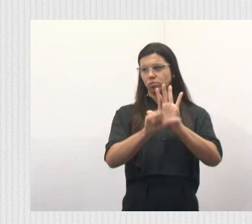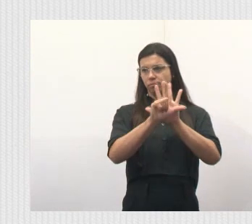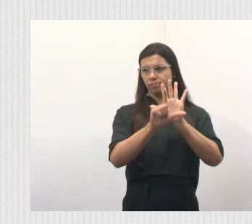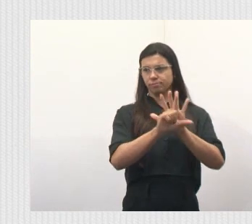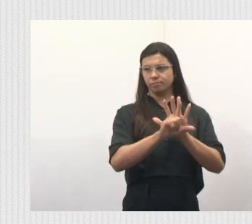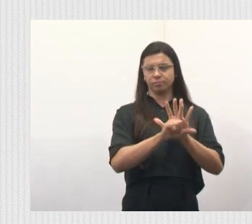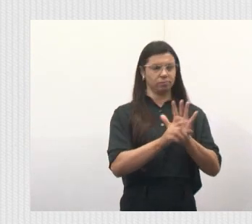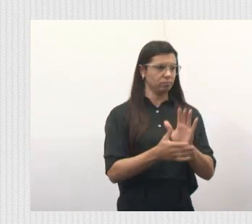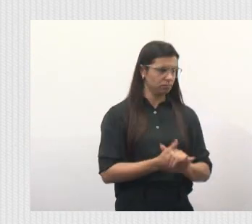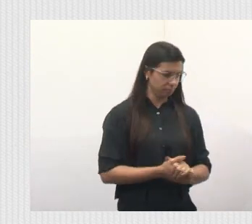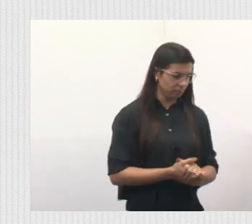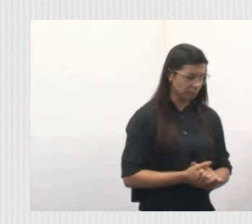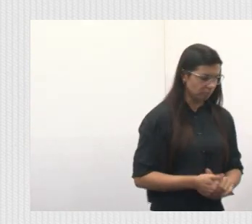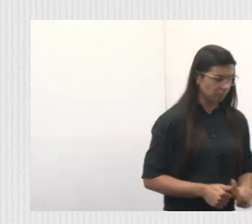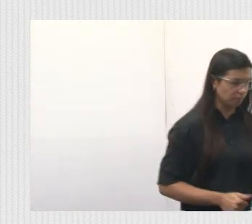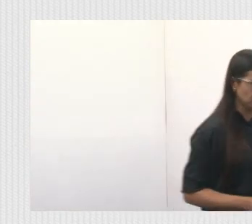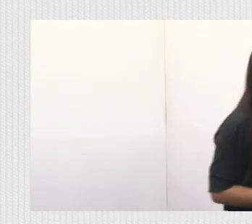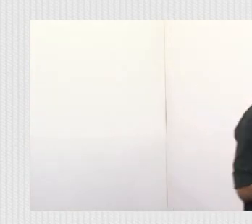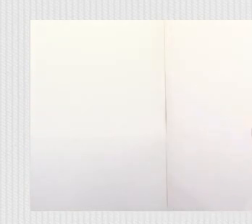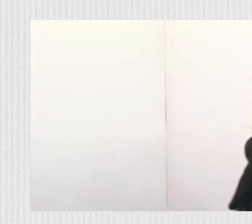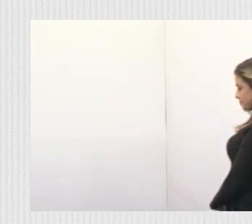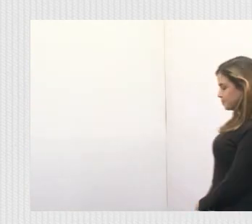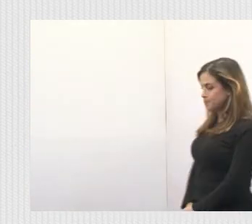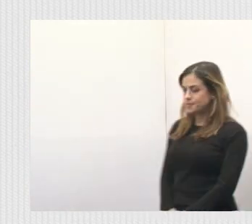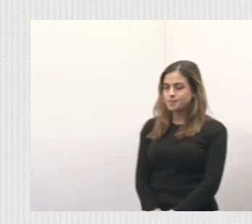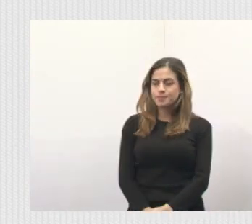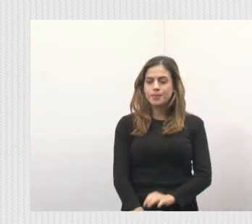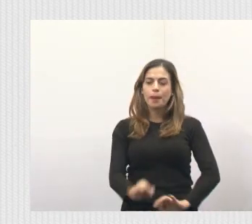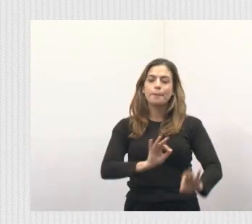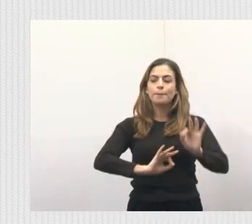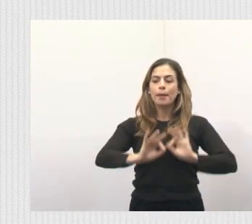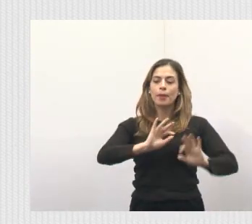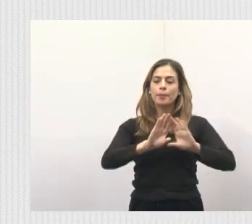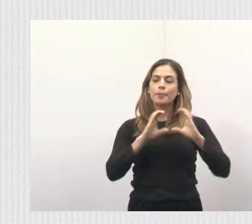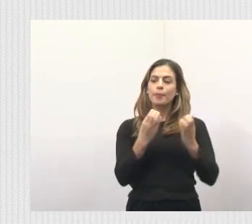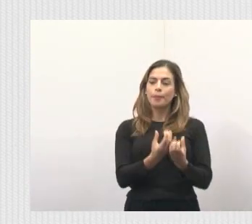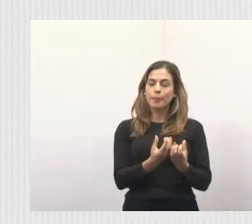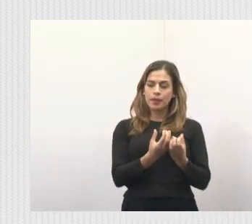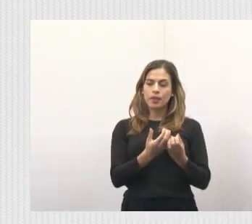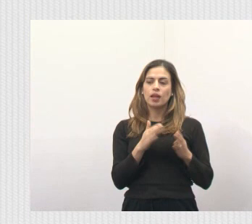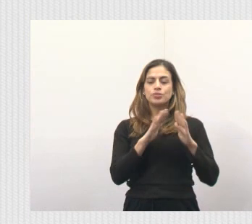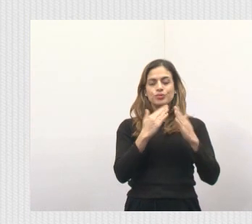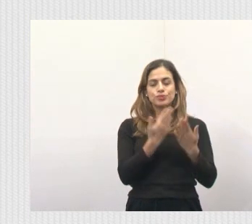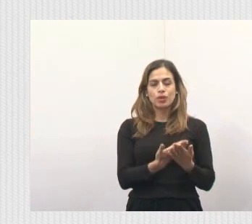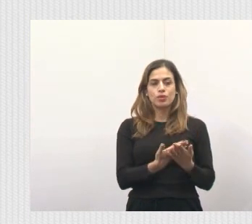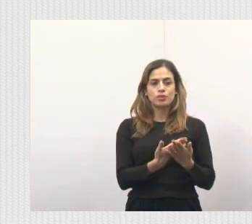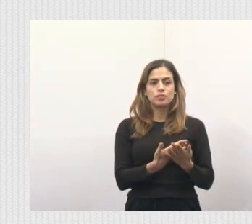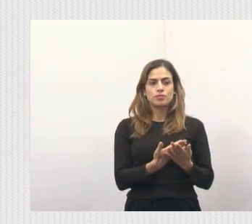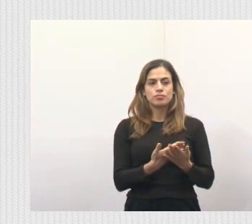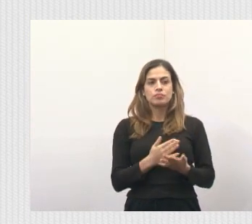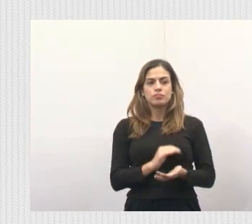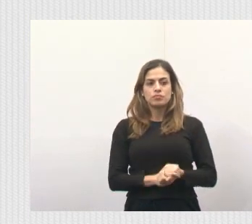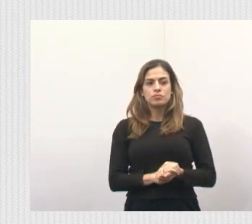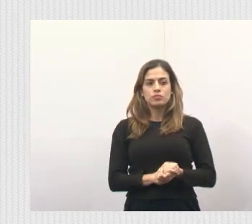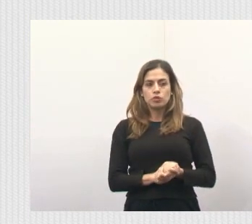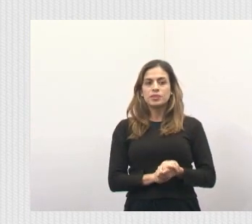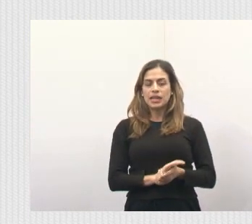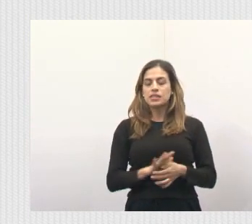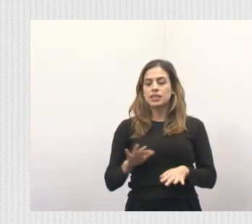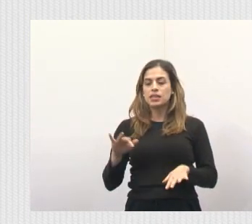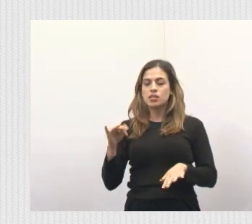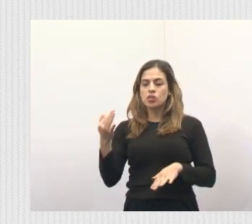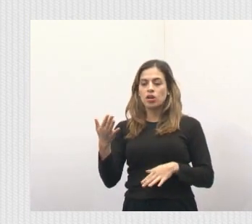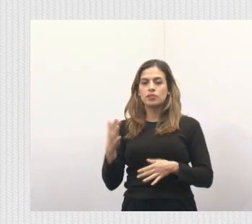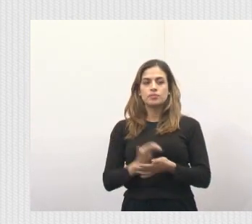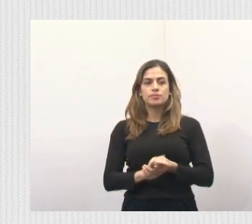a preparar a comunidade escolar para técnicas e procedimentos de prevenção de acidentes